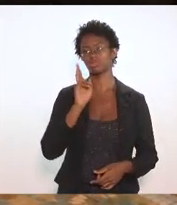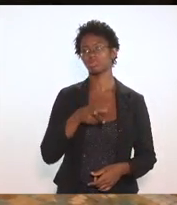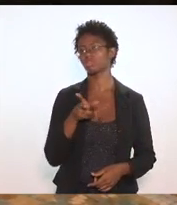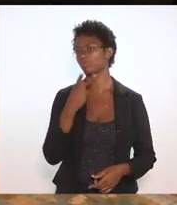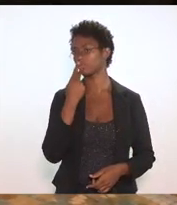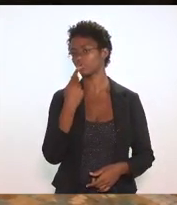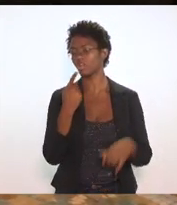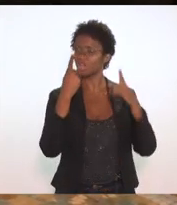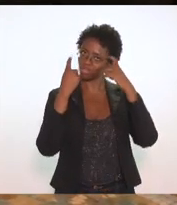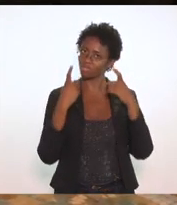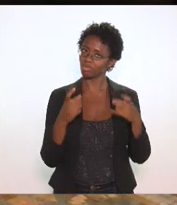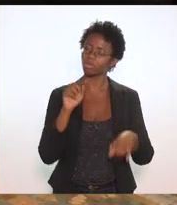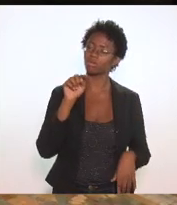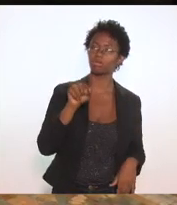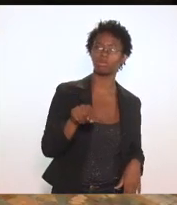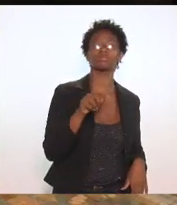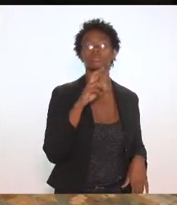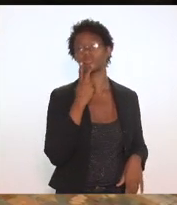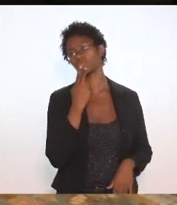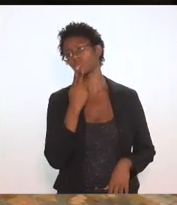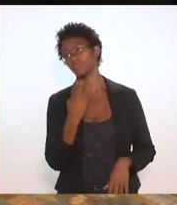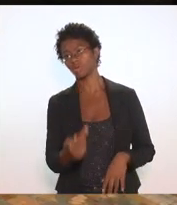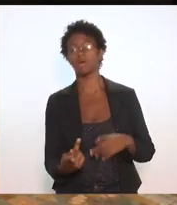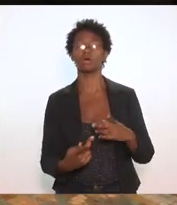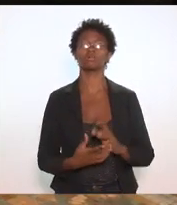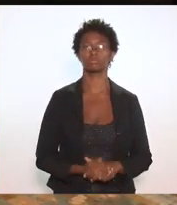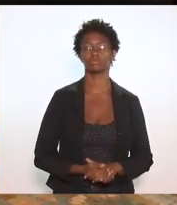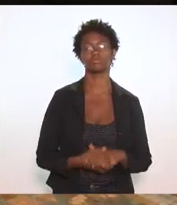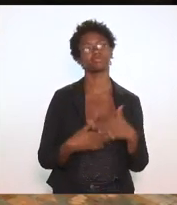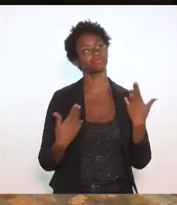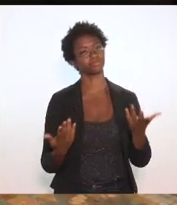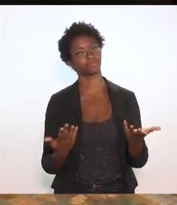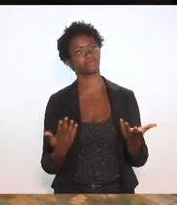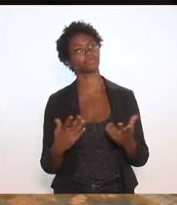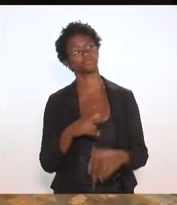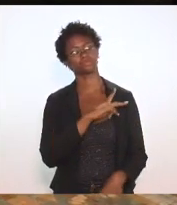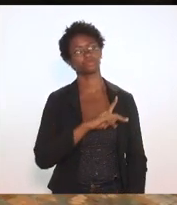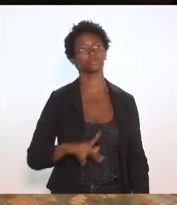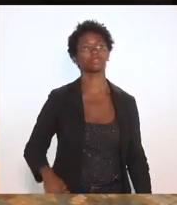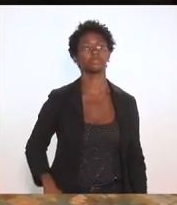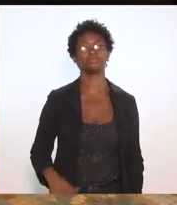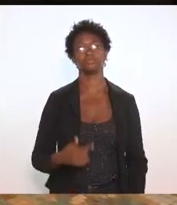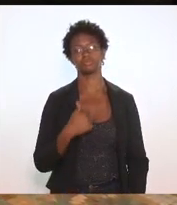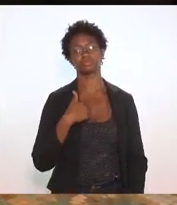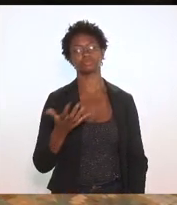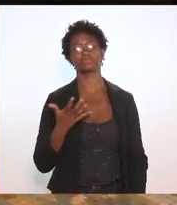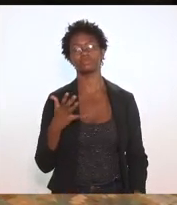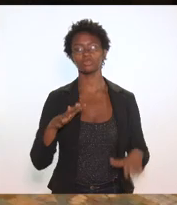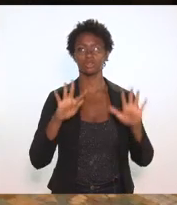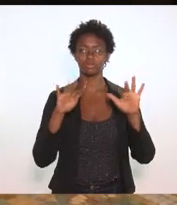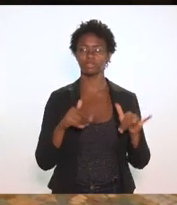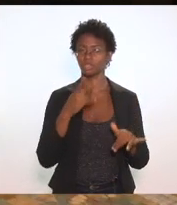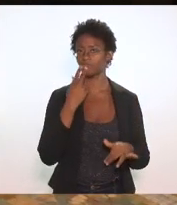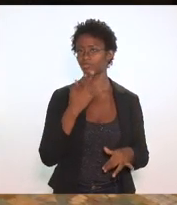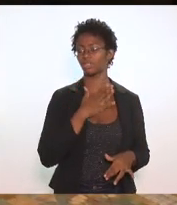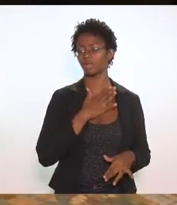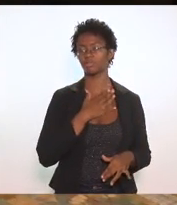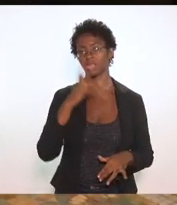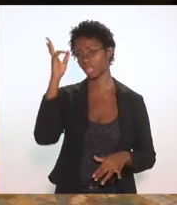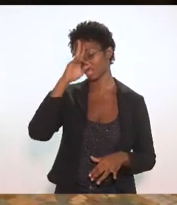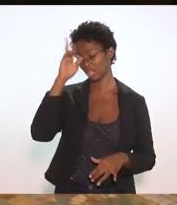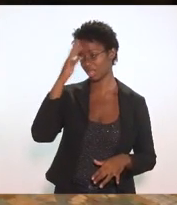violência com que essa questão é tratada. Portanto, senhor presidente, queria me despedir nessa fala, lembrando a Vossa